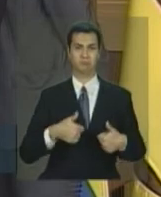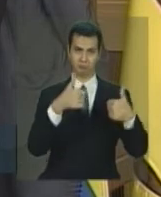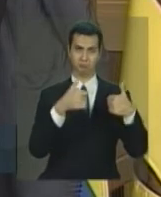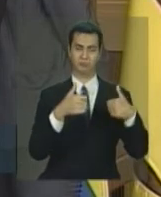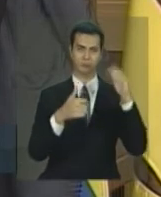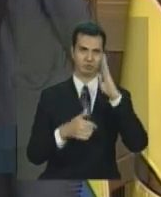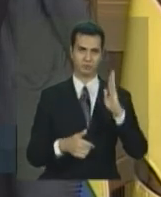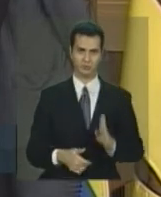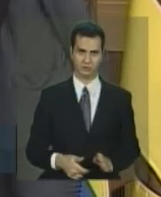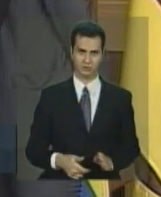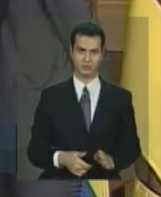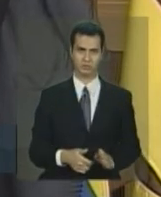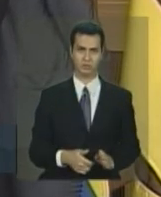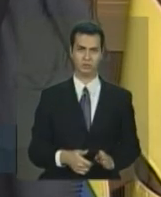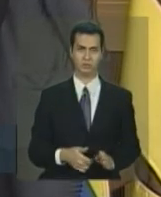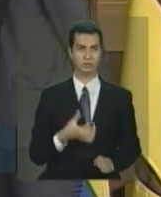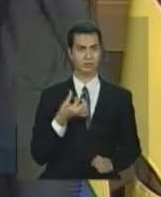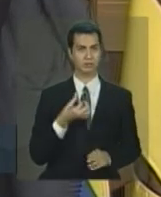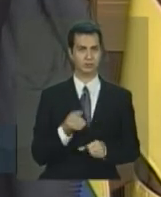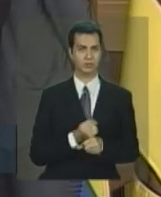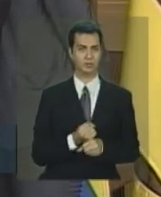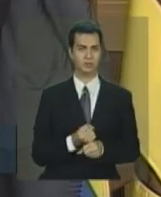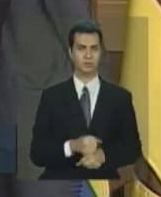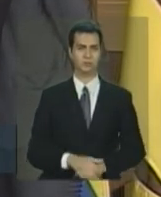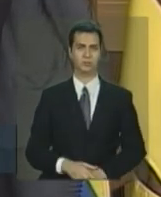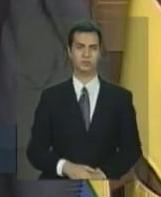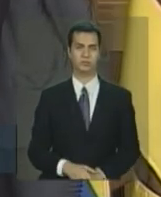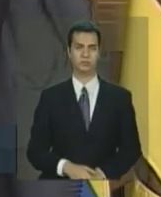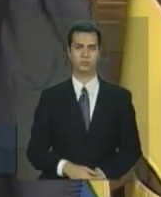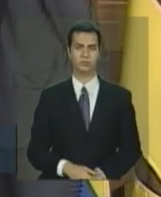para o Brasil em 6 anos.